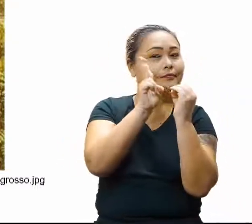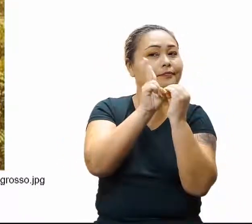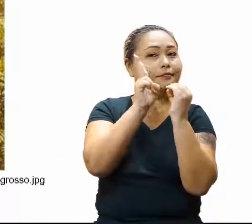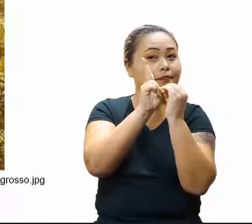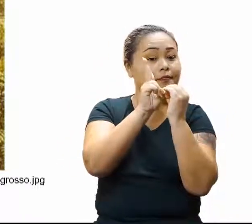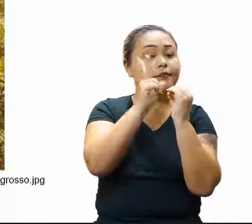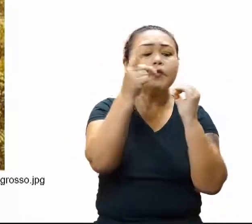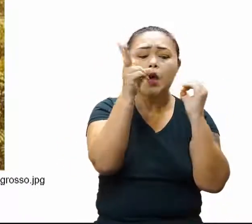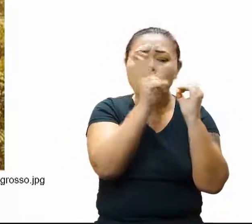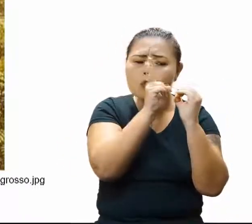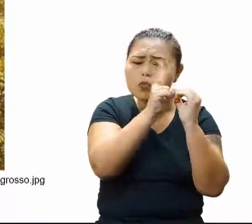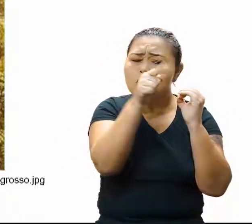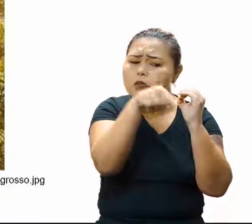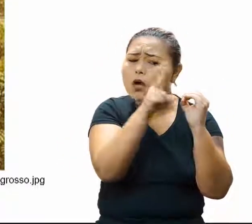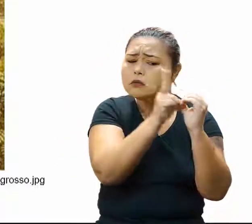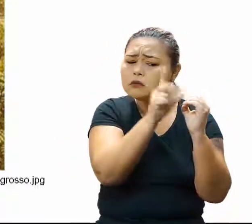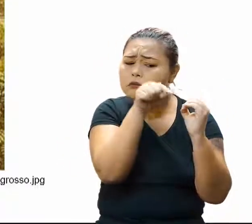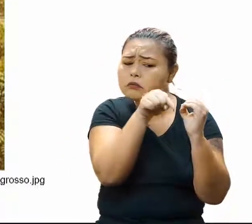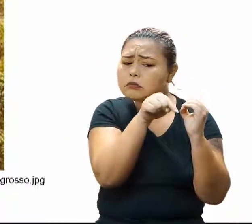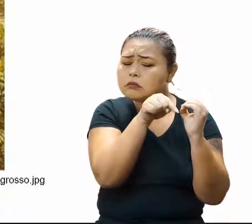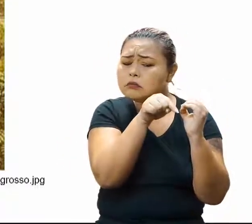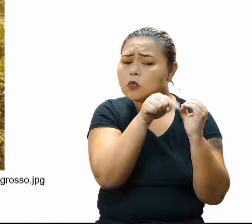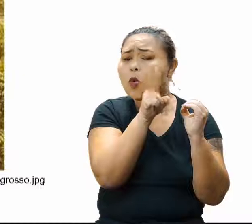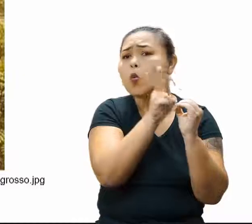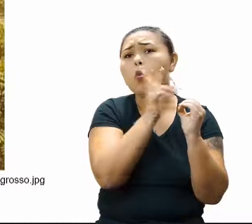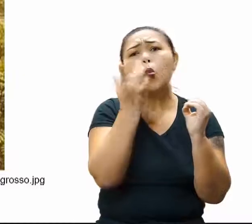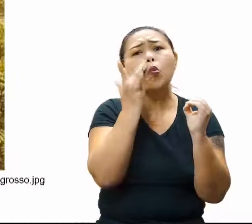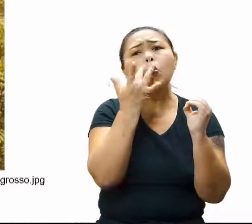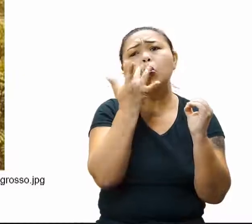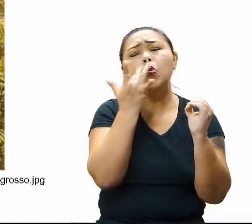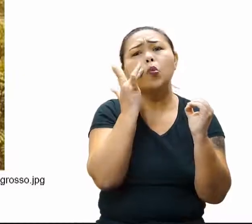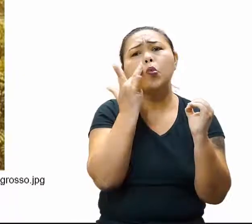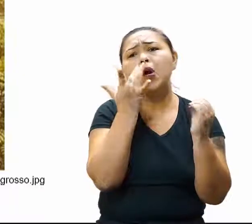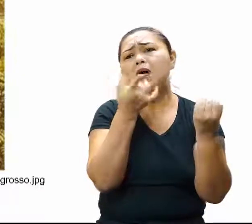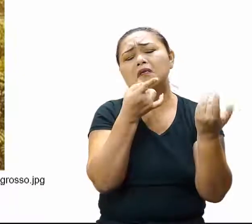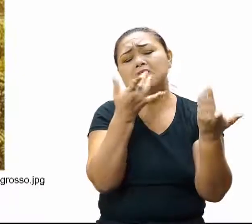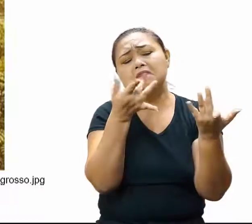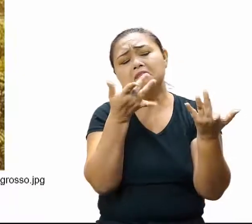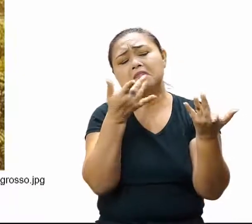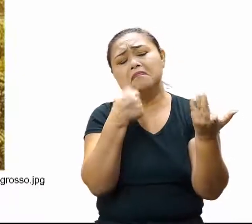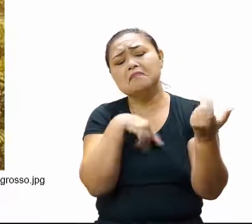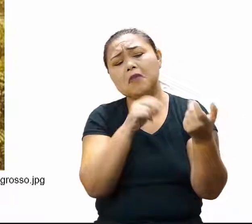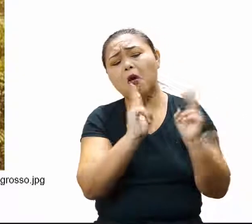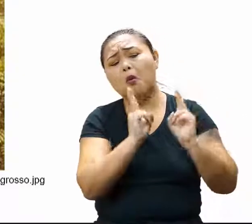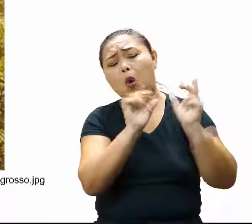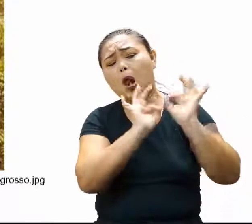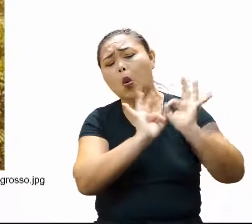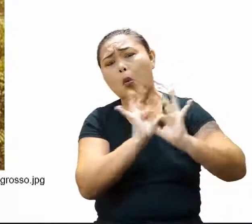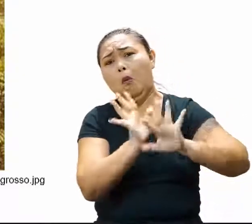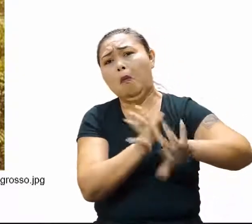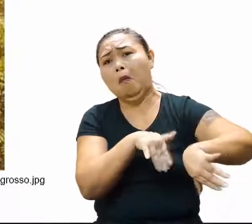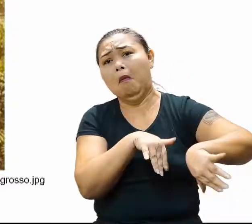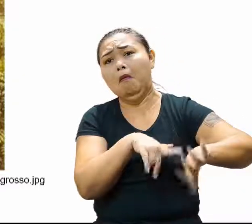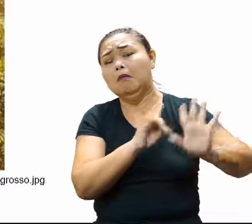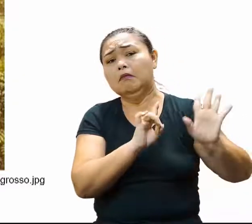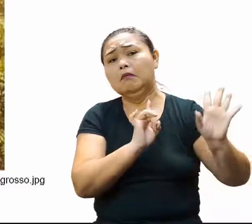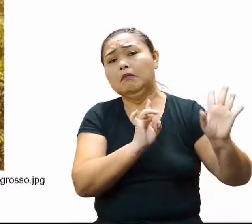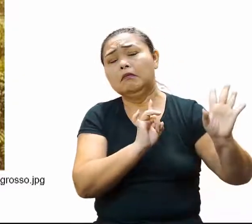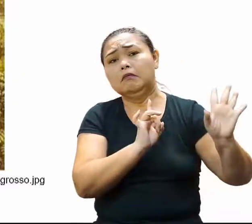em si, o ouro não teria lá a sua importância. Então veja aí